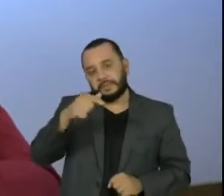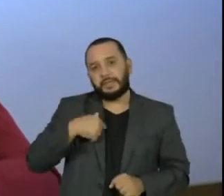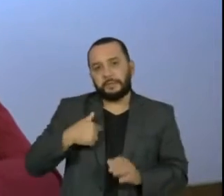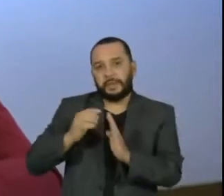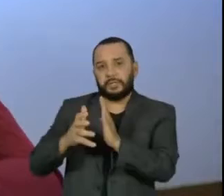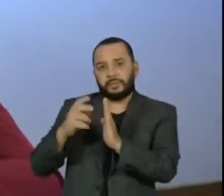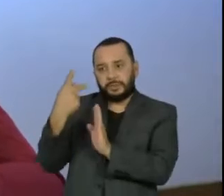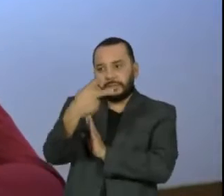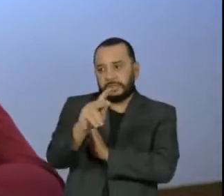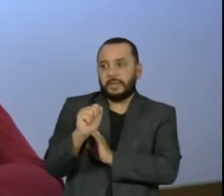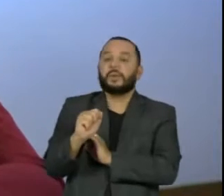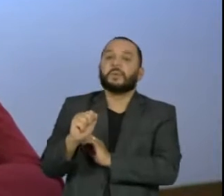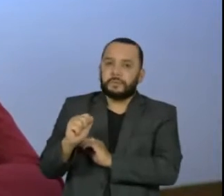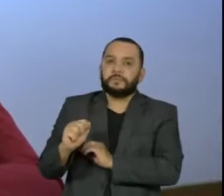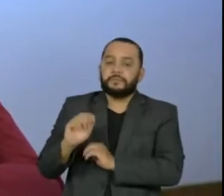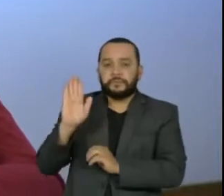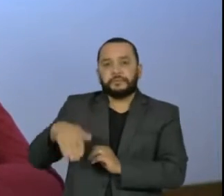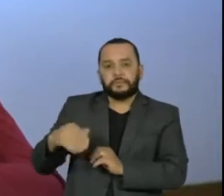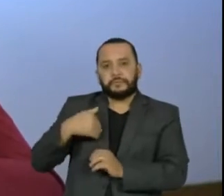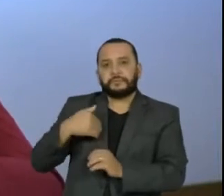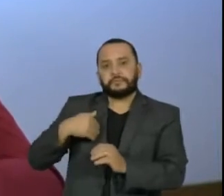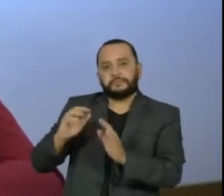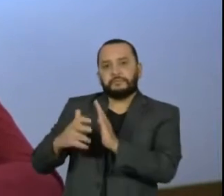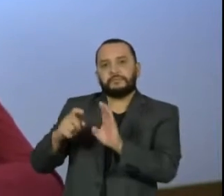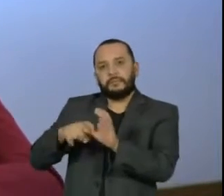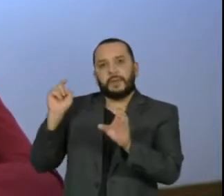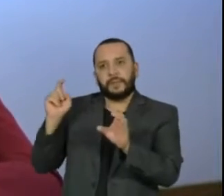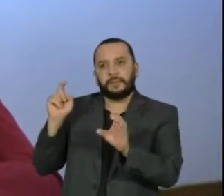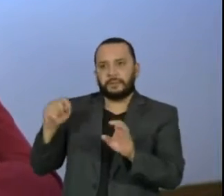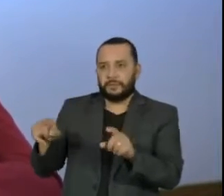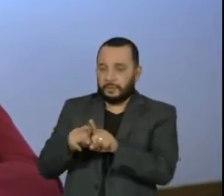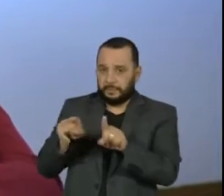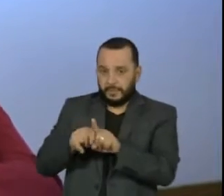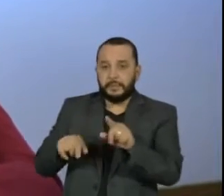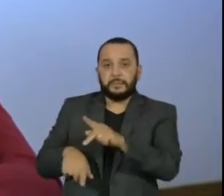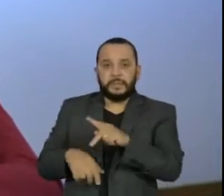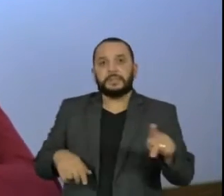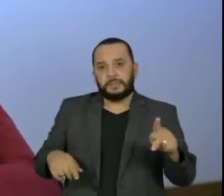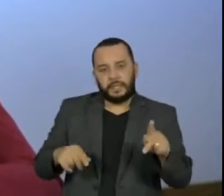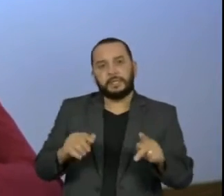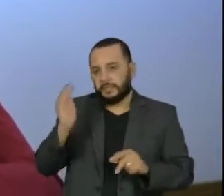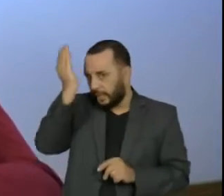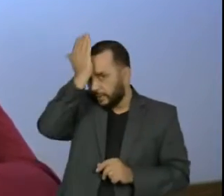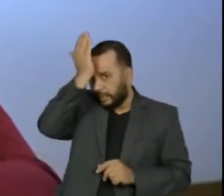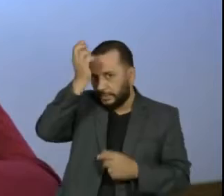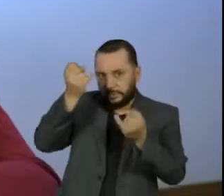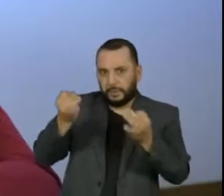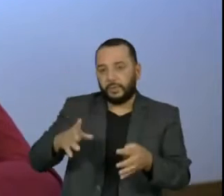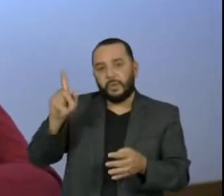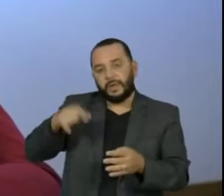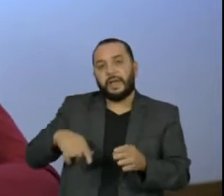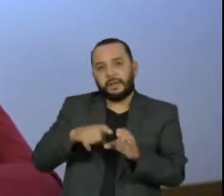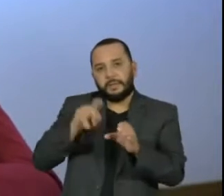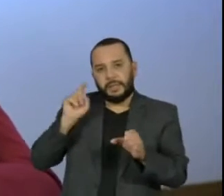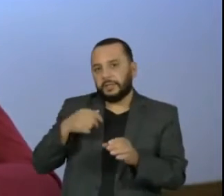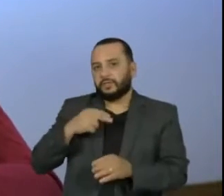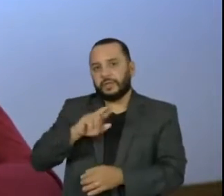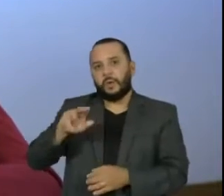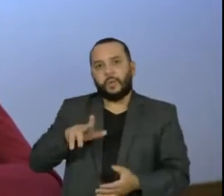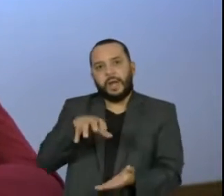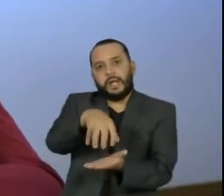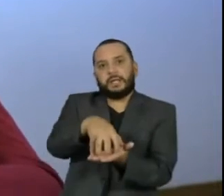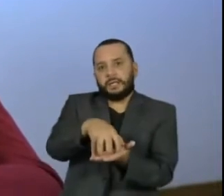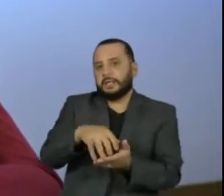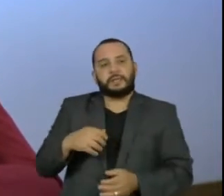colocou o PSD como um partido independente, né? Que é também o que o presidente do partido, Gilberto Kassab, diz, que não faz parte do Centrão, que não faz negócios